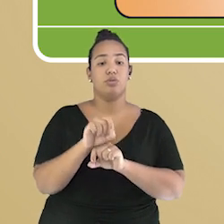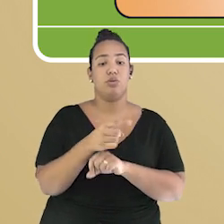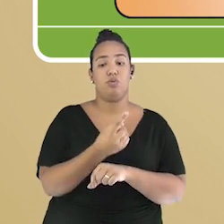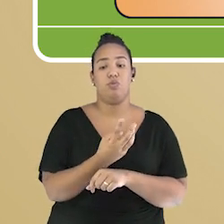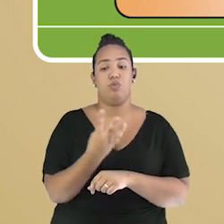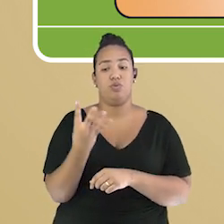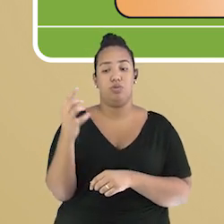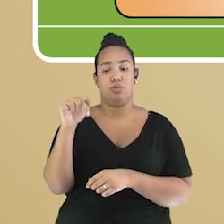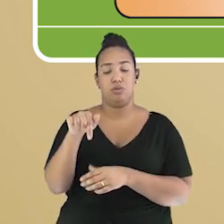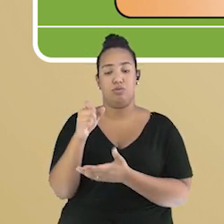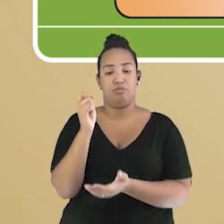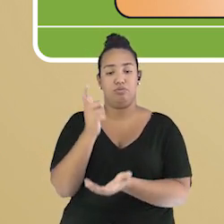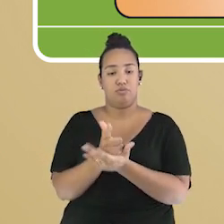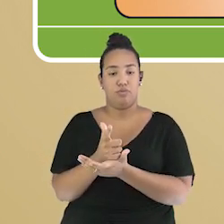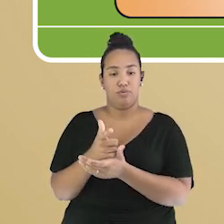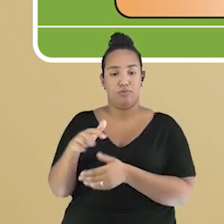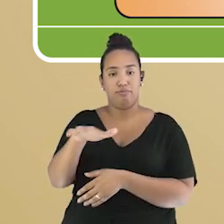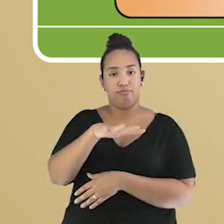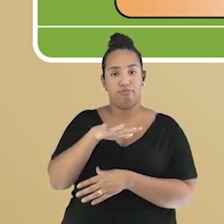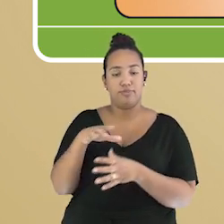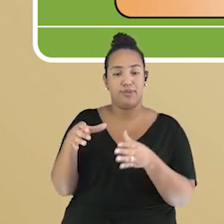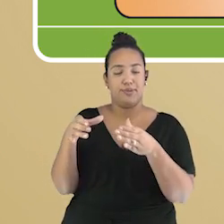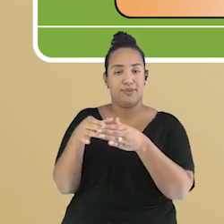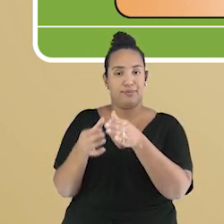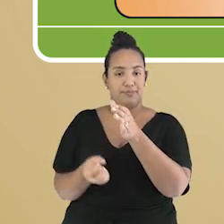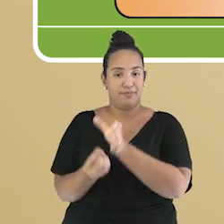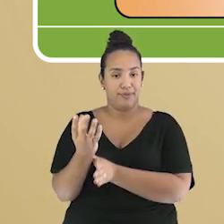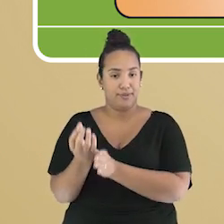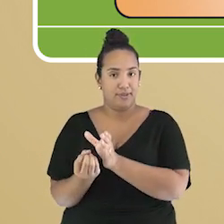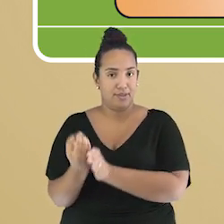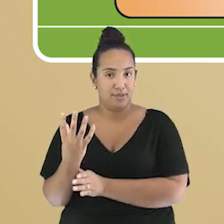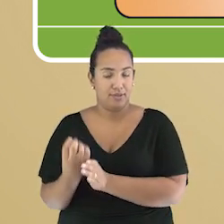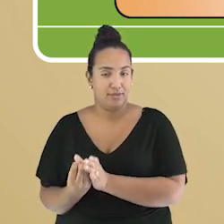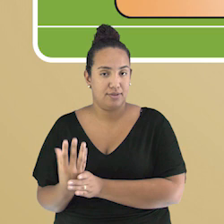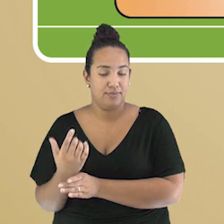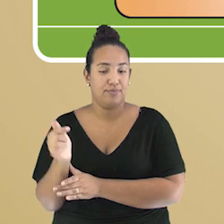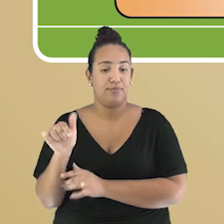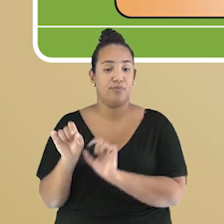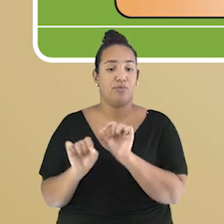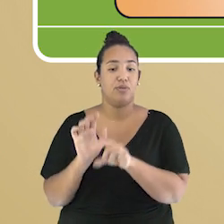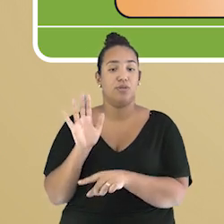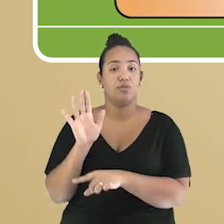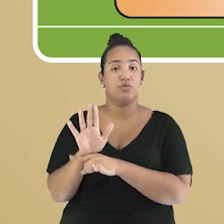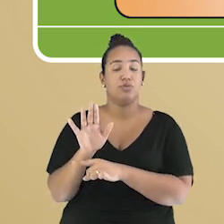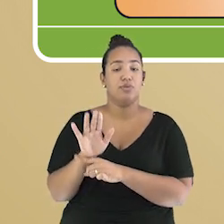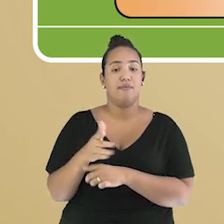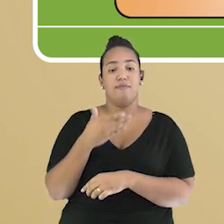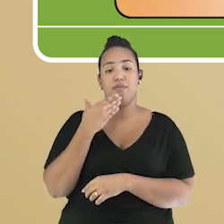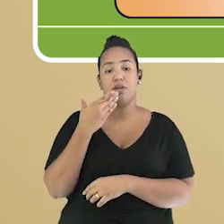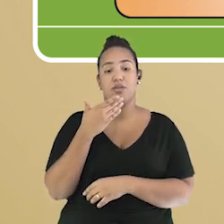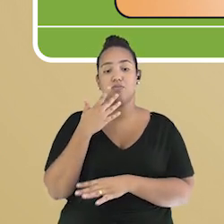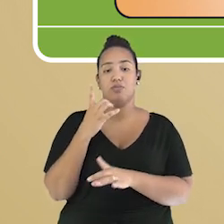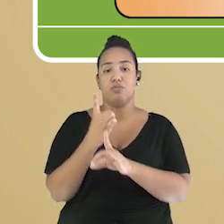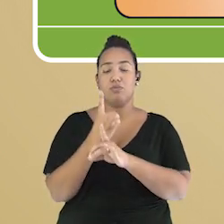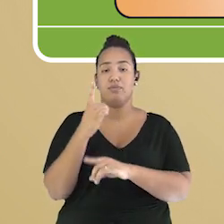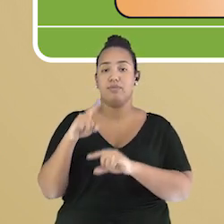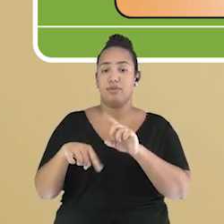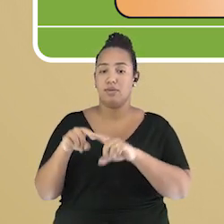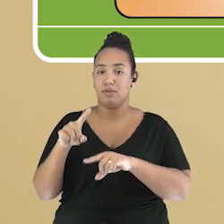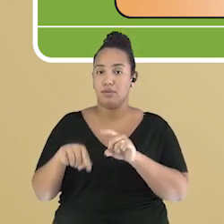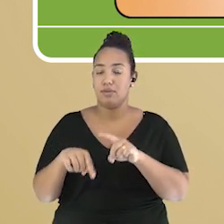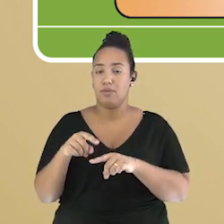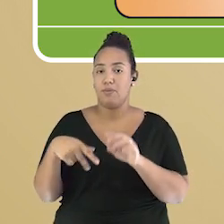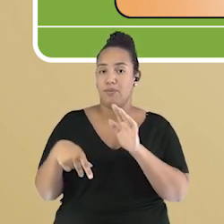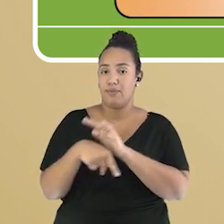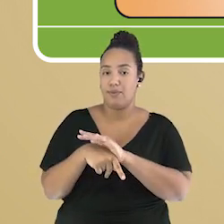qual unidade que compramos, que ela foi produzida. Isso serve para que seja fácil encontrar um produto de